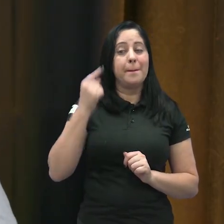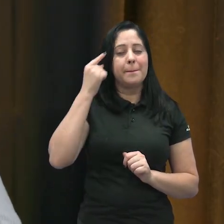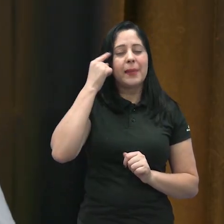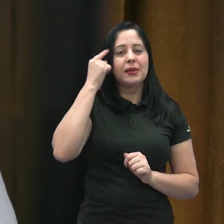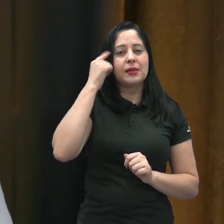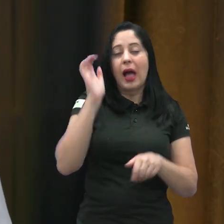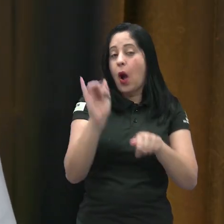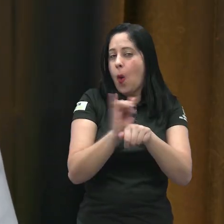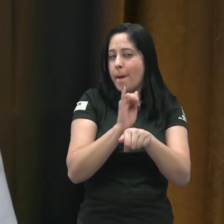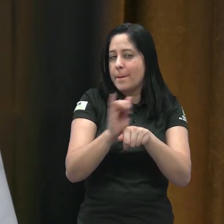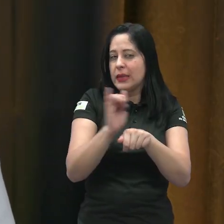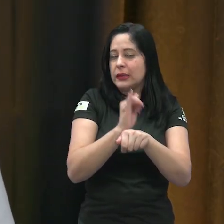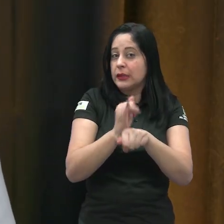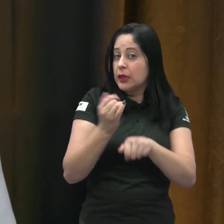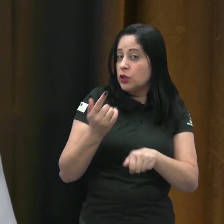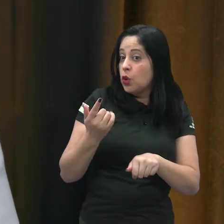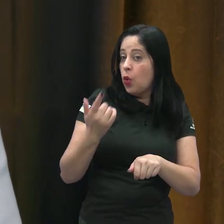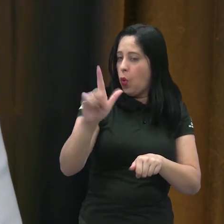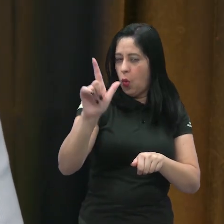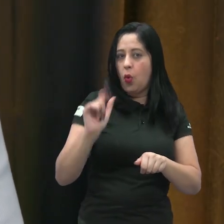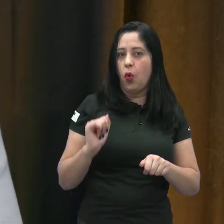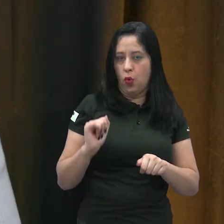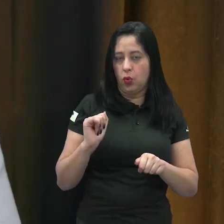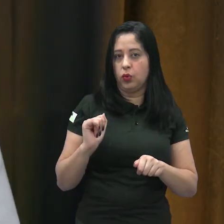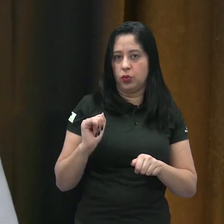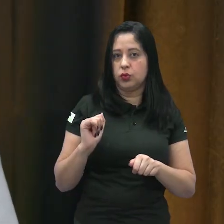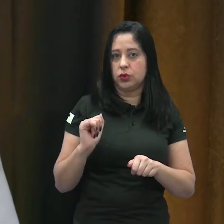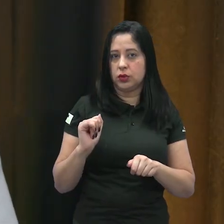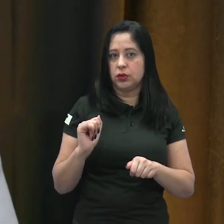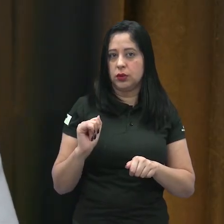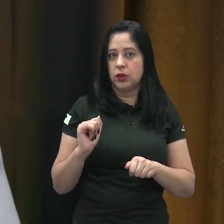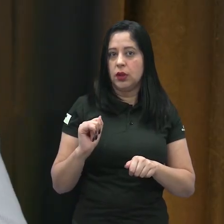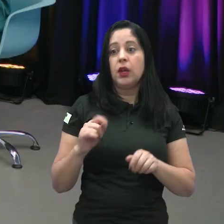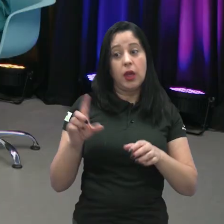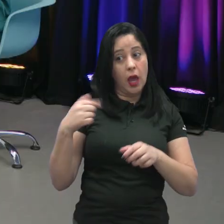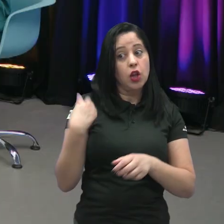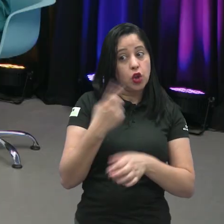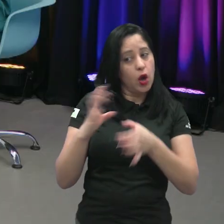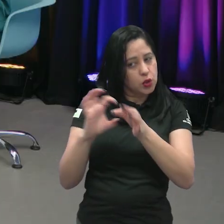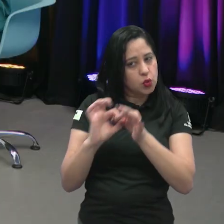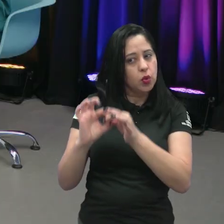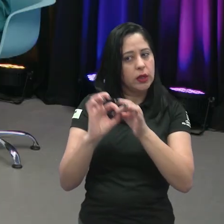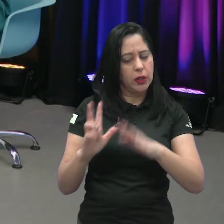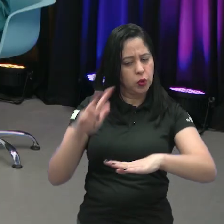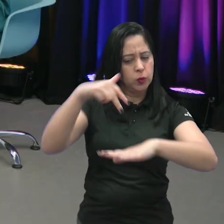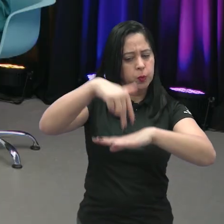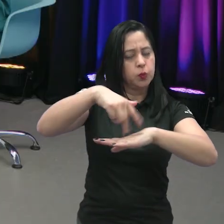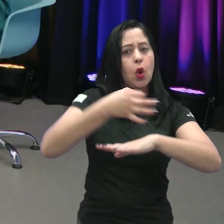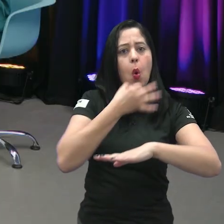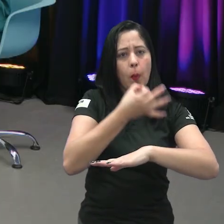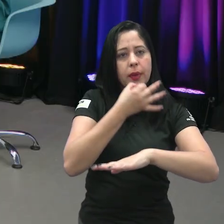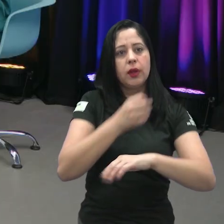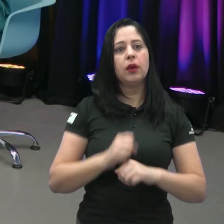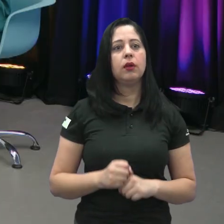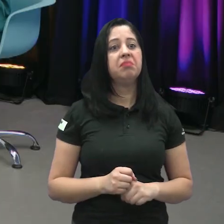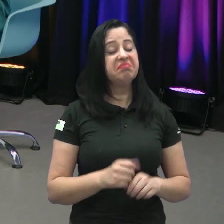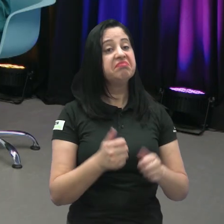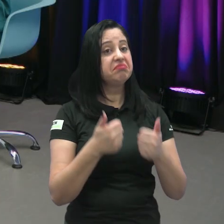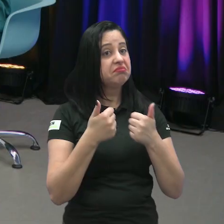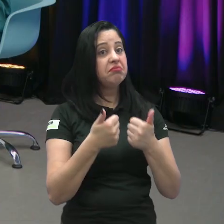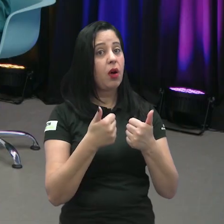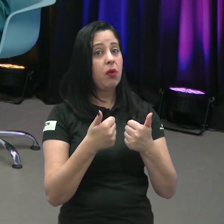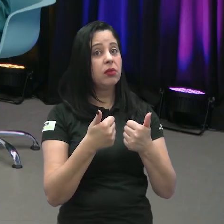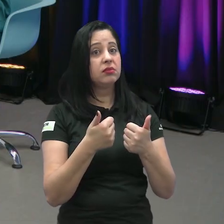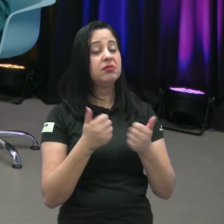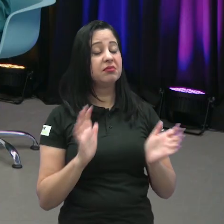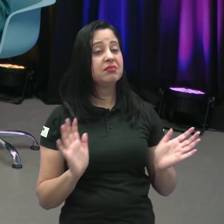situação que é bem mais, vamos dizer assim, que justifica mais, vamos nos unir, vamos posicionar, tá? Então, e graças a